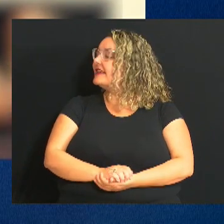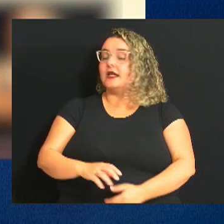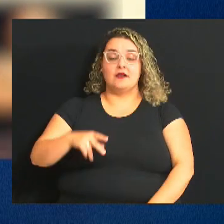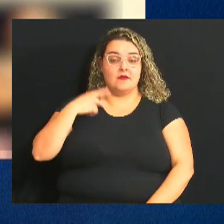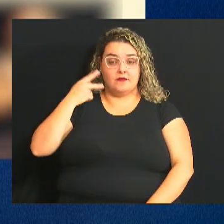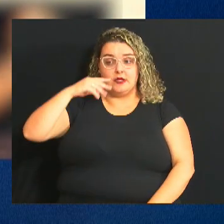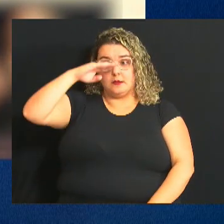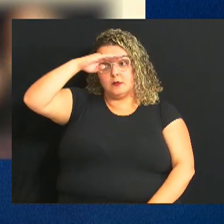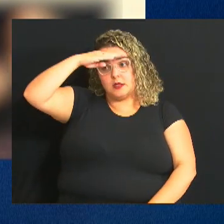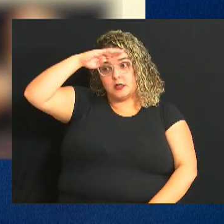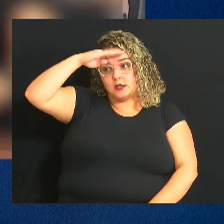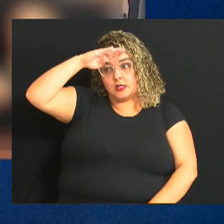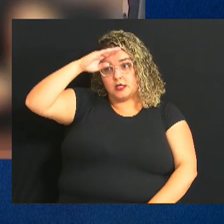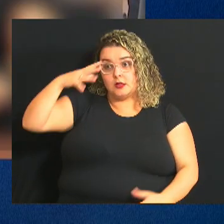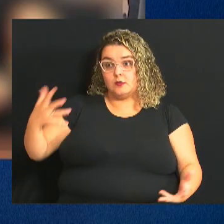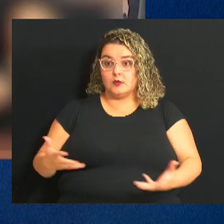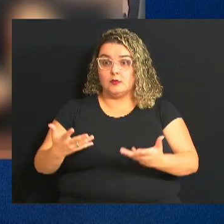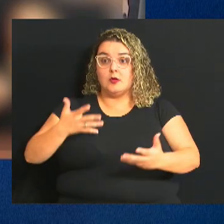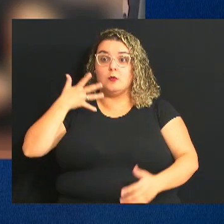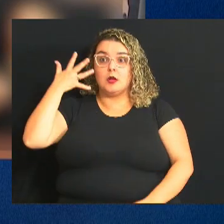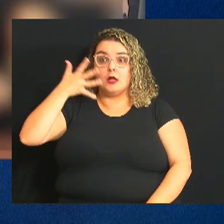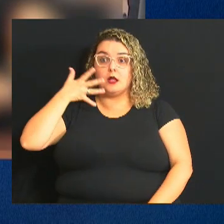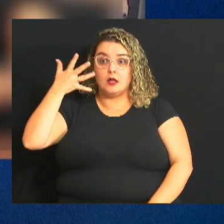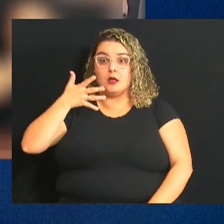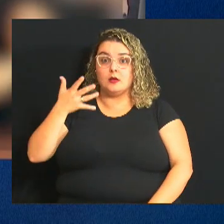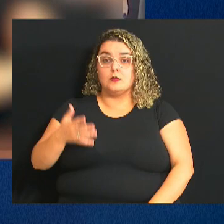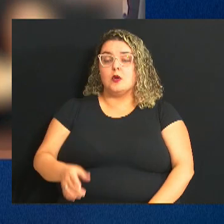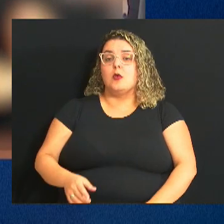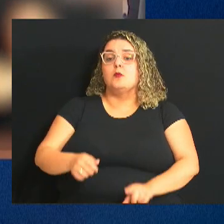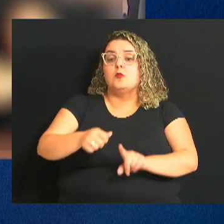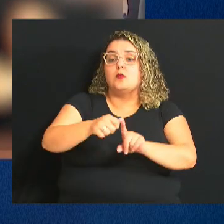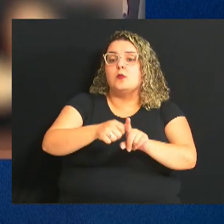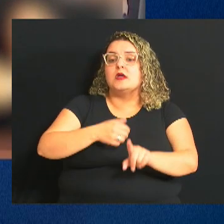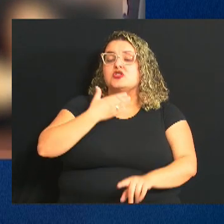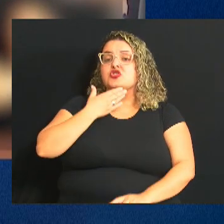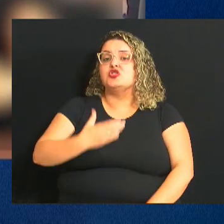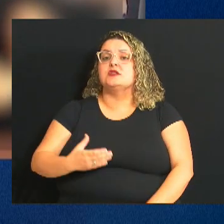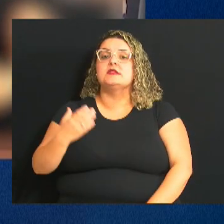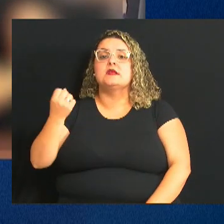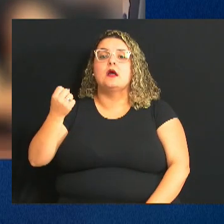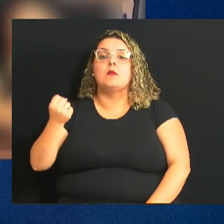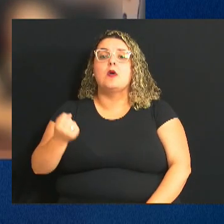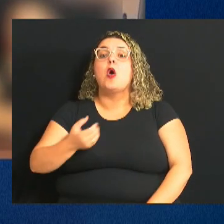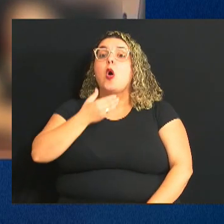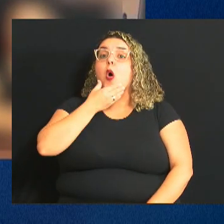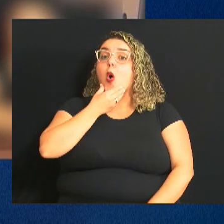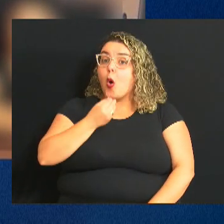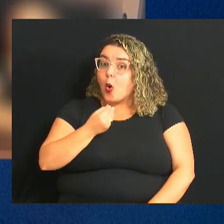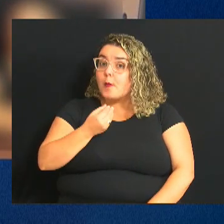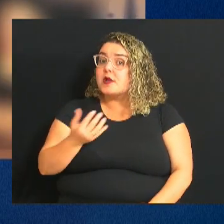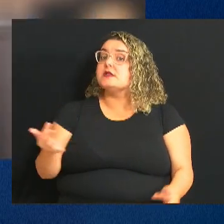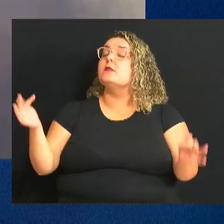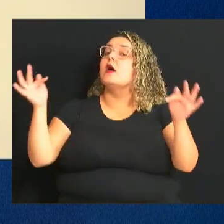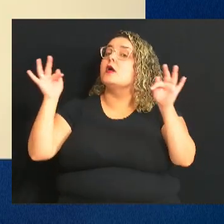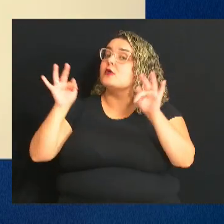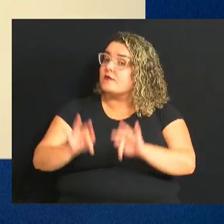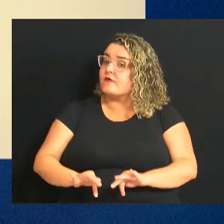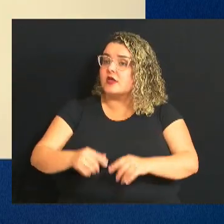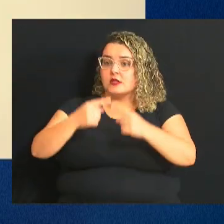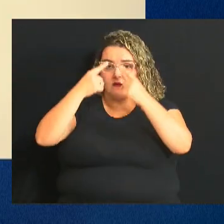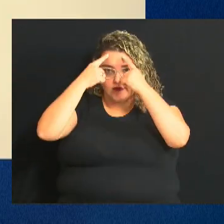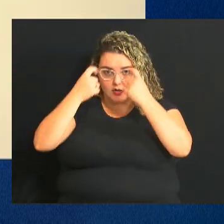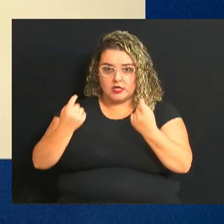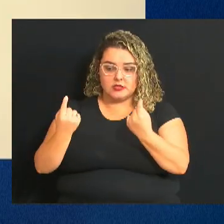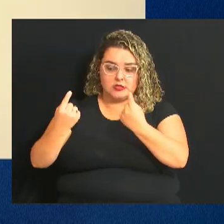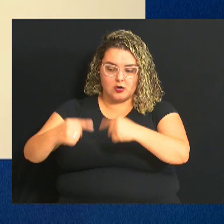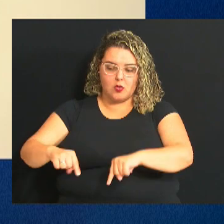da Farmácia promove palestra sobre Dezembro Branco, Homens pelo Fim da Violência contra a Mulher.